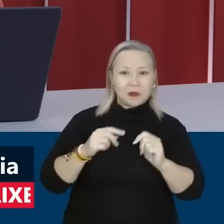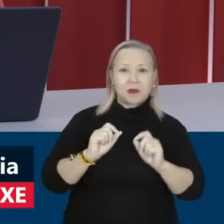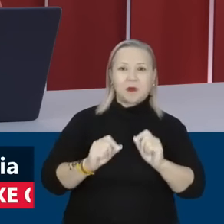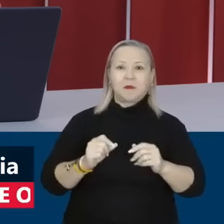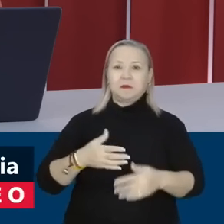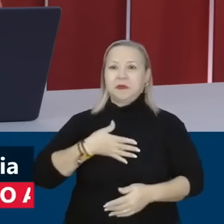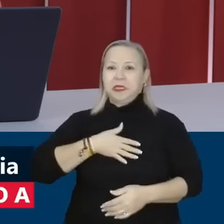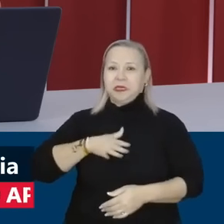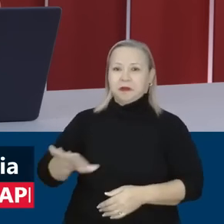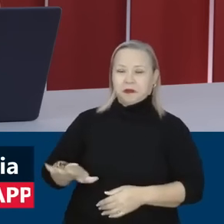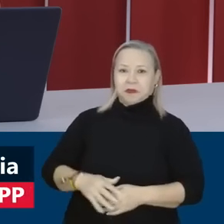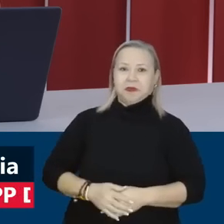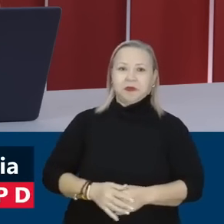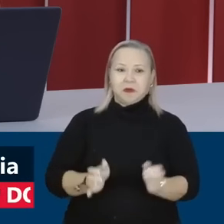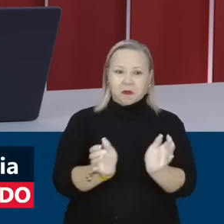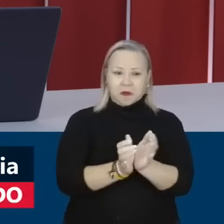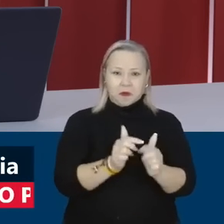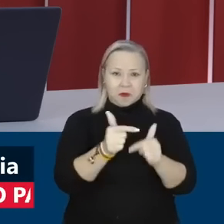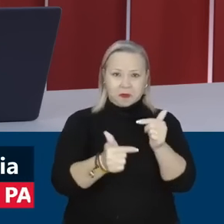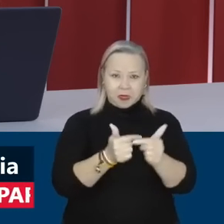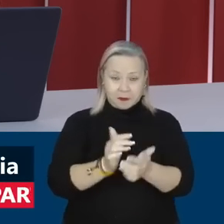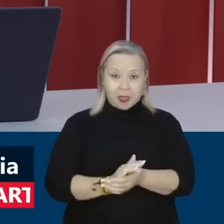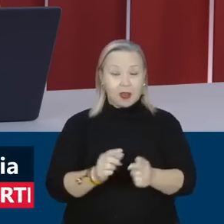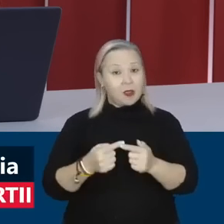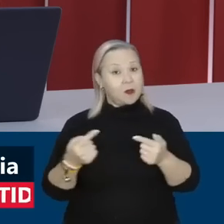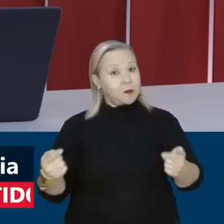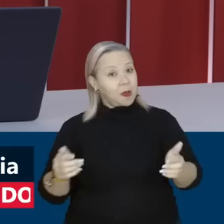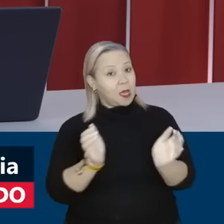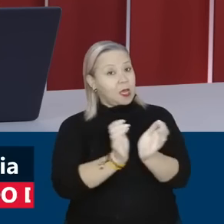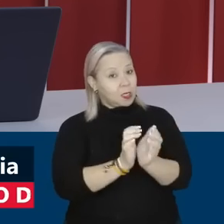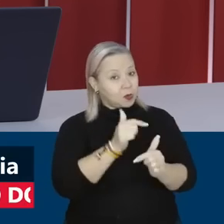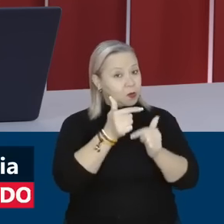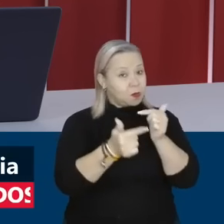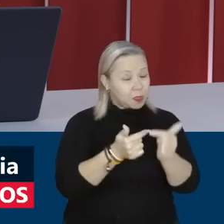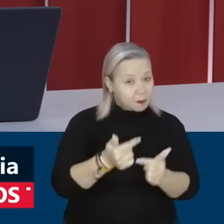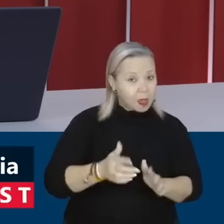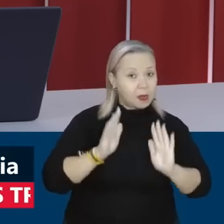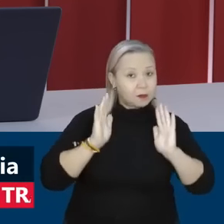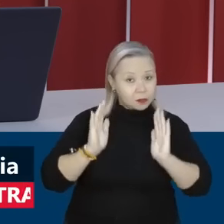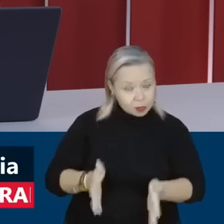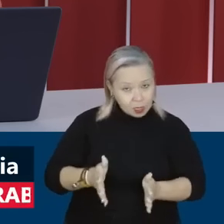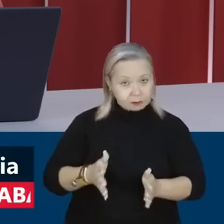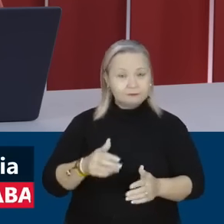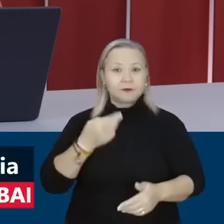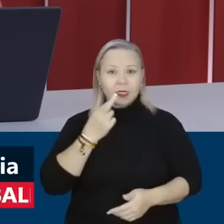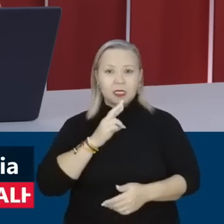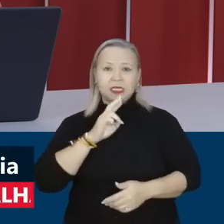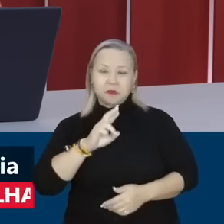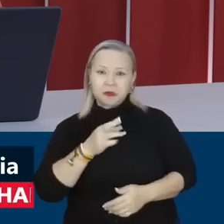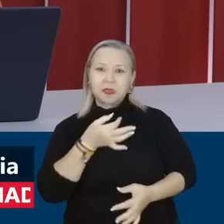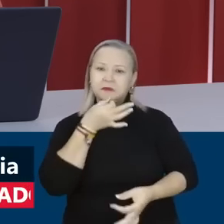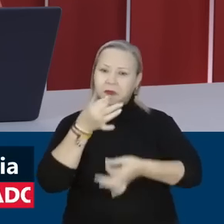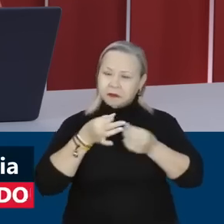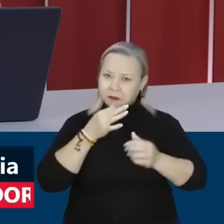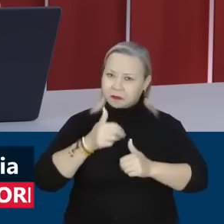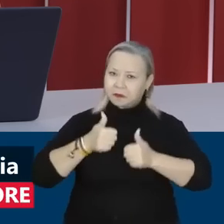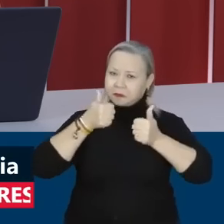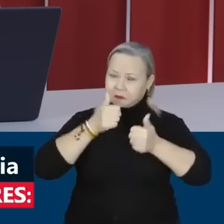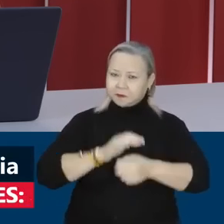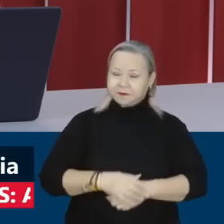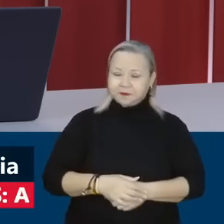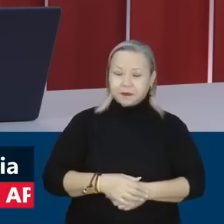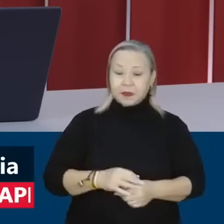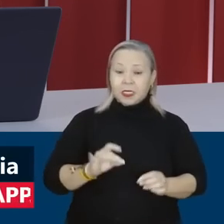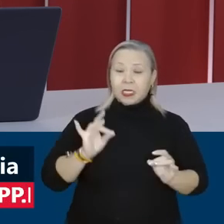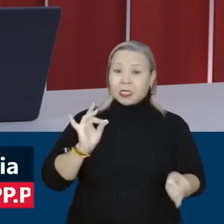GT também já respondeu isso também com argumentos muito bem embasados. E diante desse retrato,